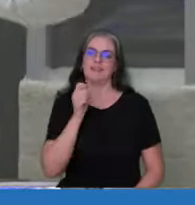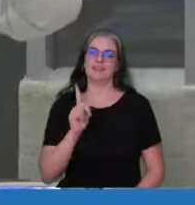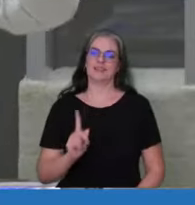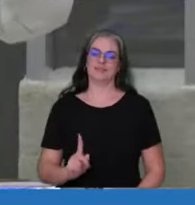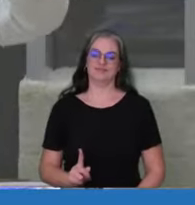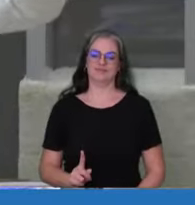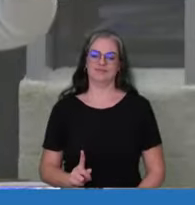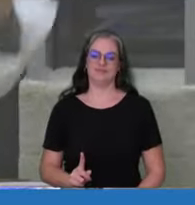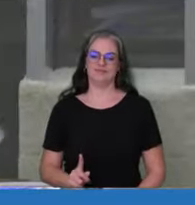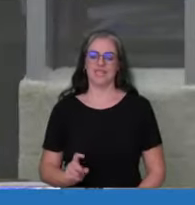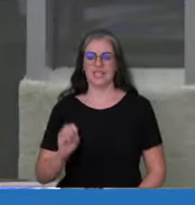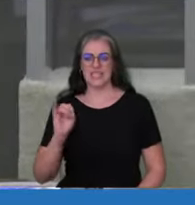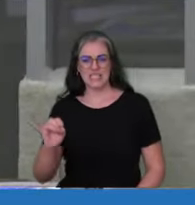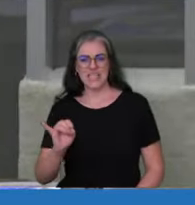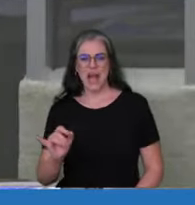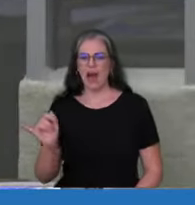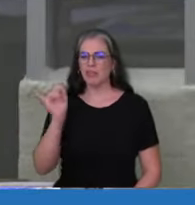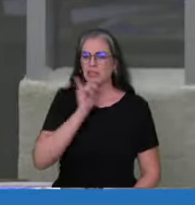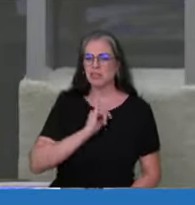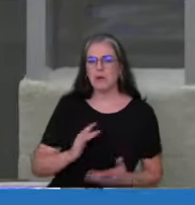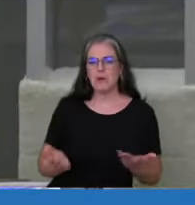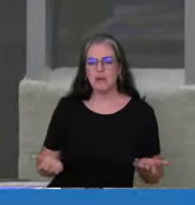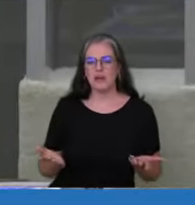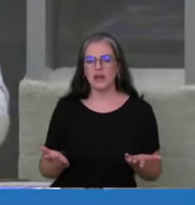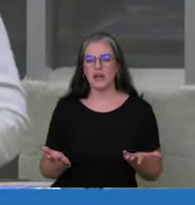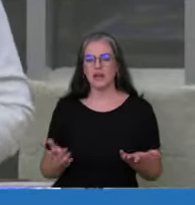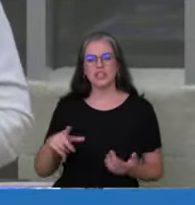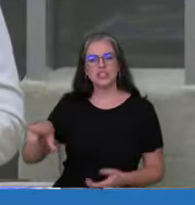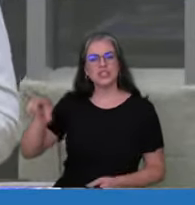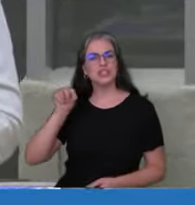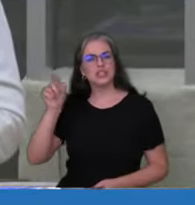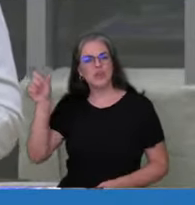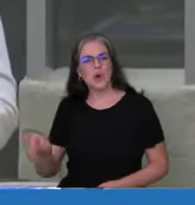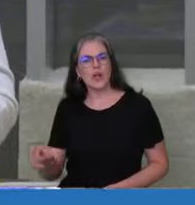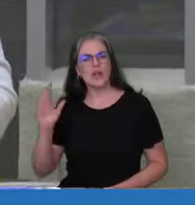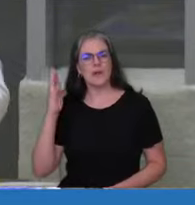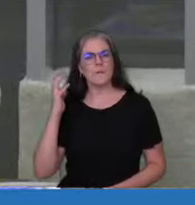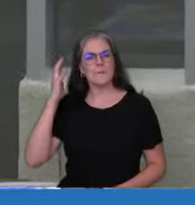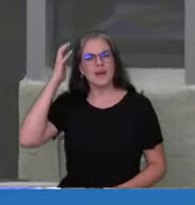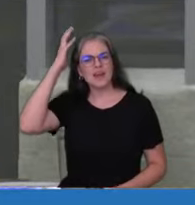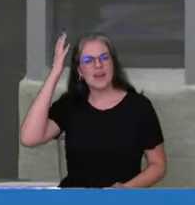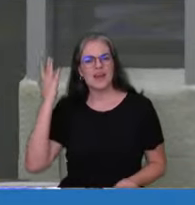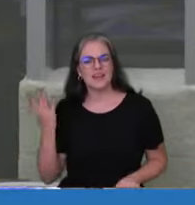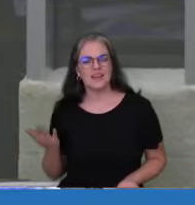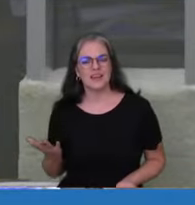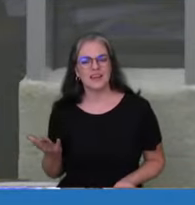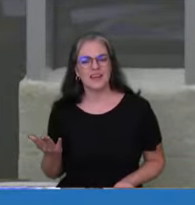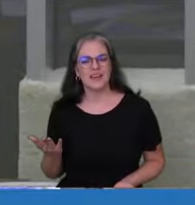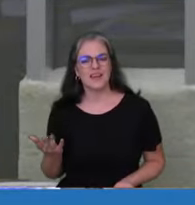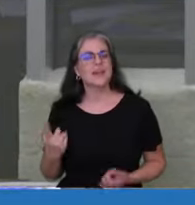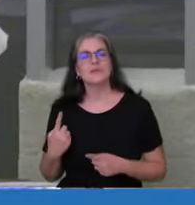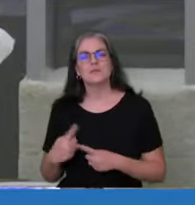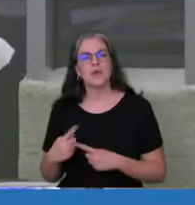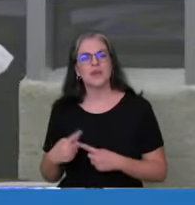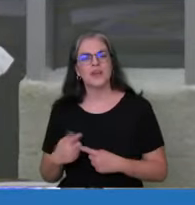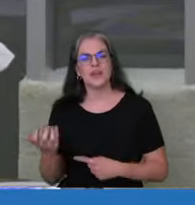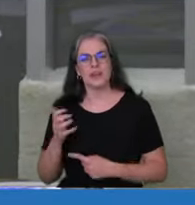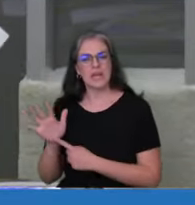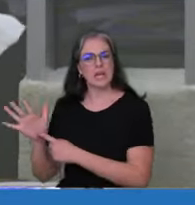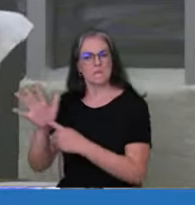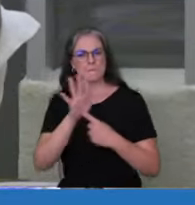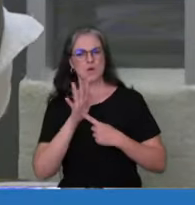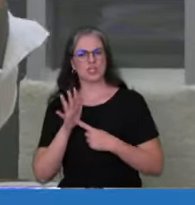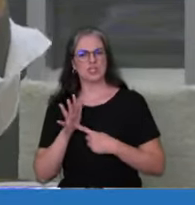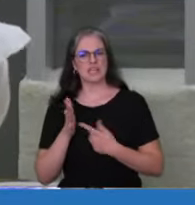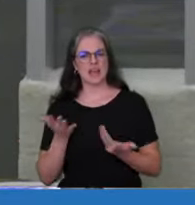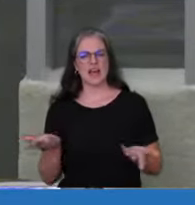foi motivo fútil, escolheram Marielle para poder dar recado, é isso? E por